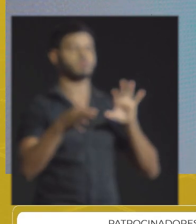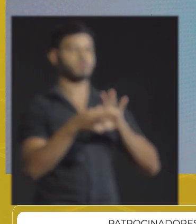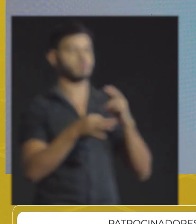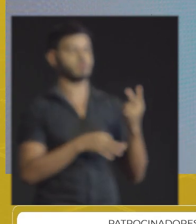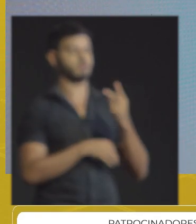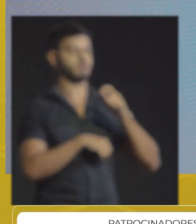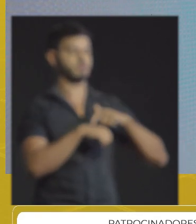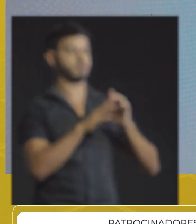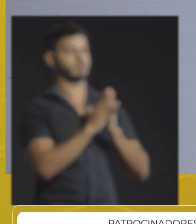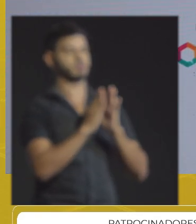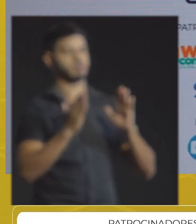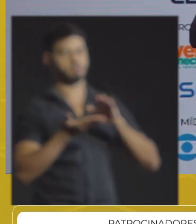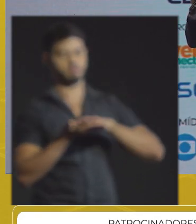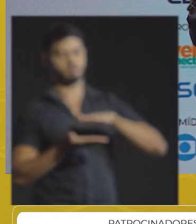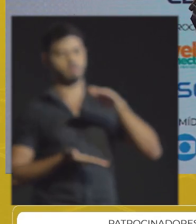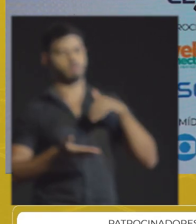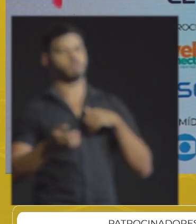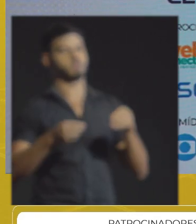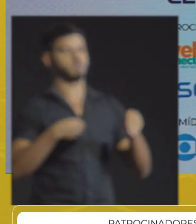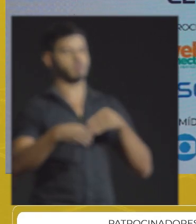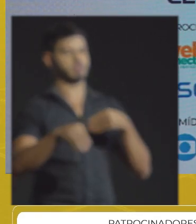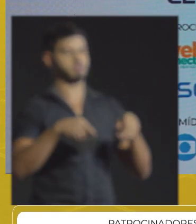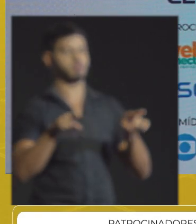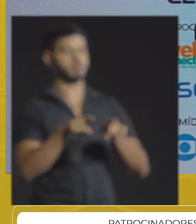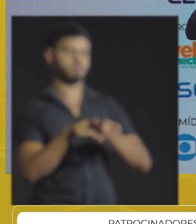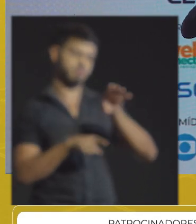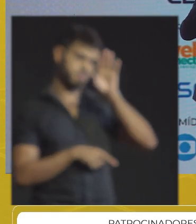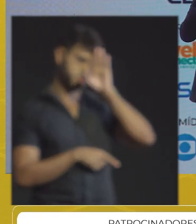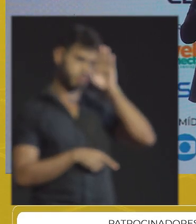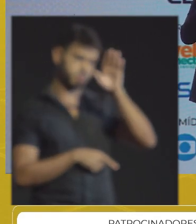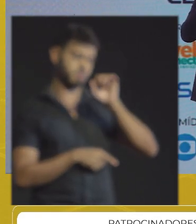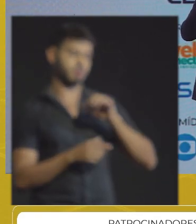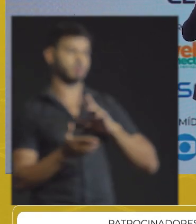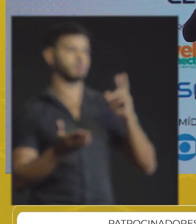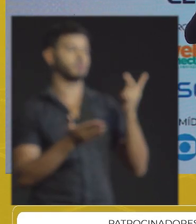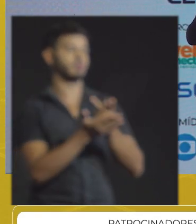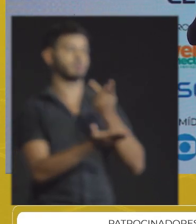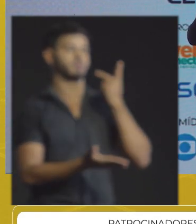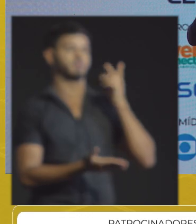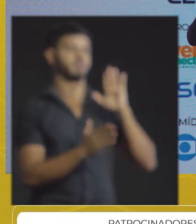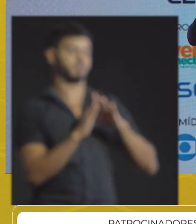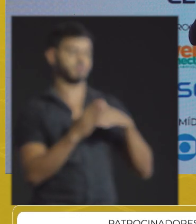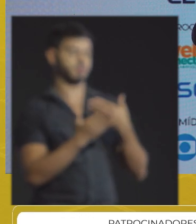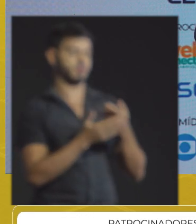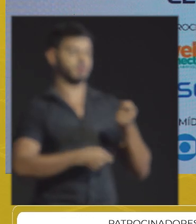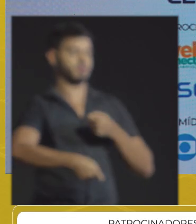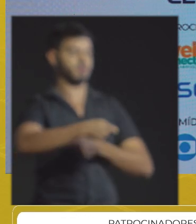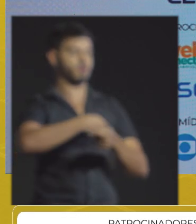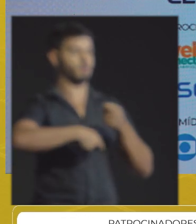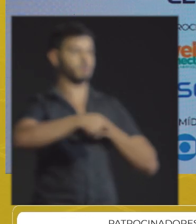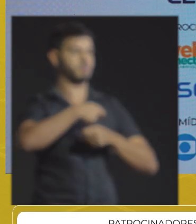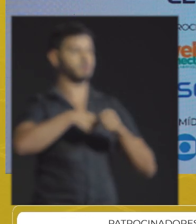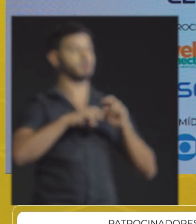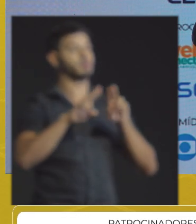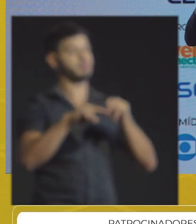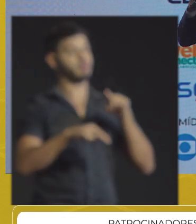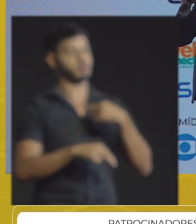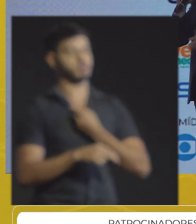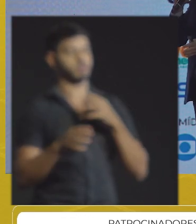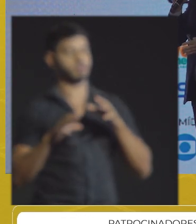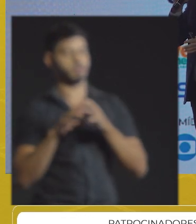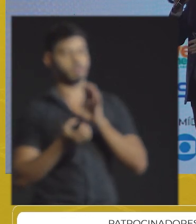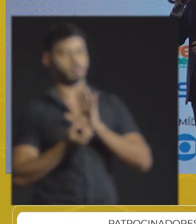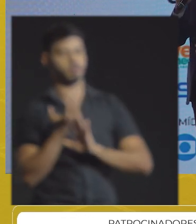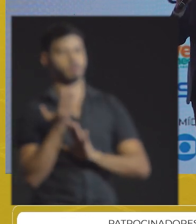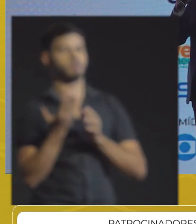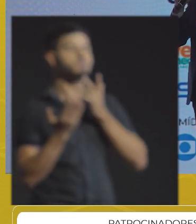preço prazo volume e flexibilidade e principalmente realizar o estudo de viabilidade Econômica para isso a gente criou um